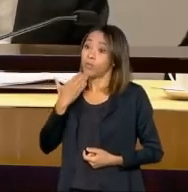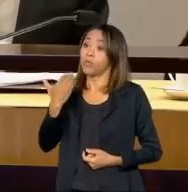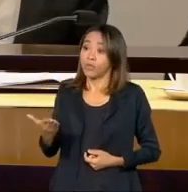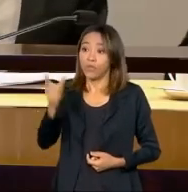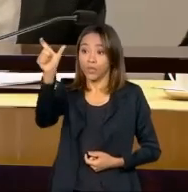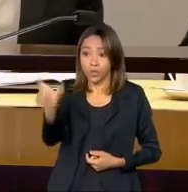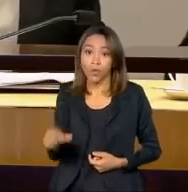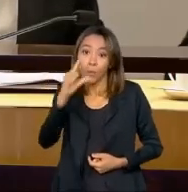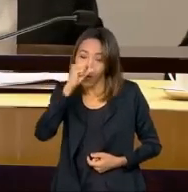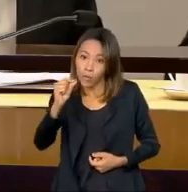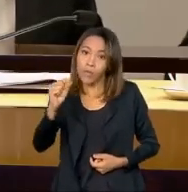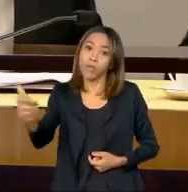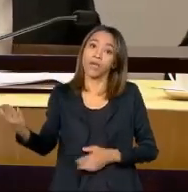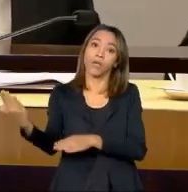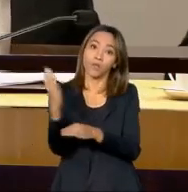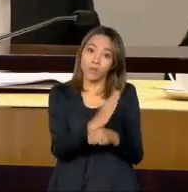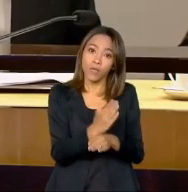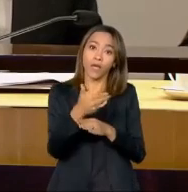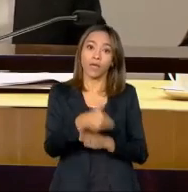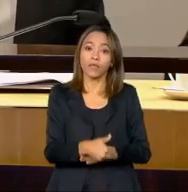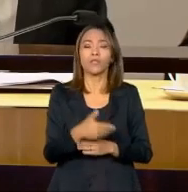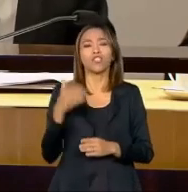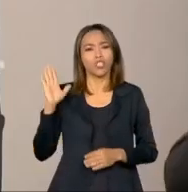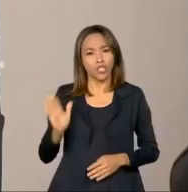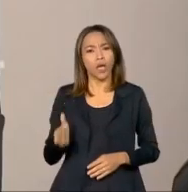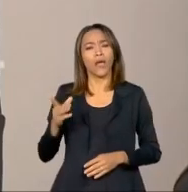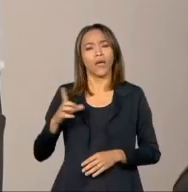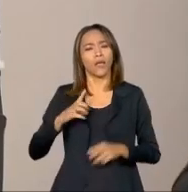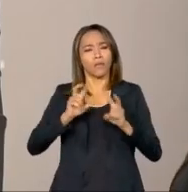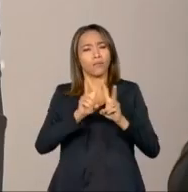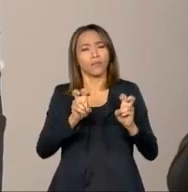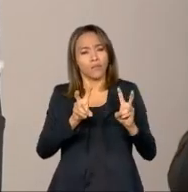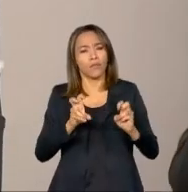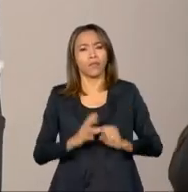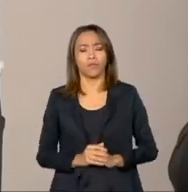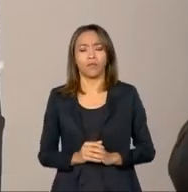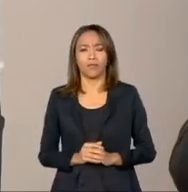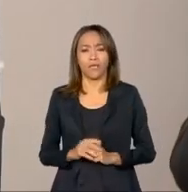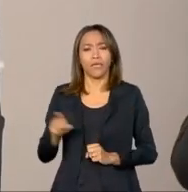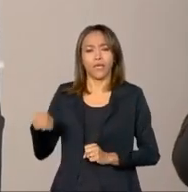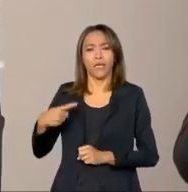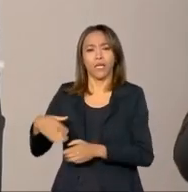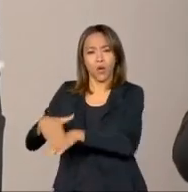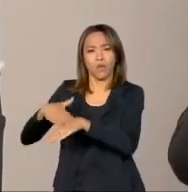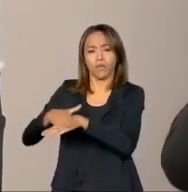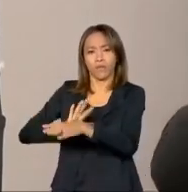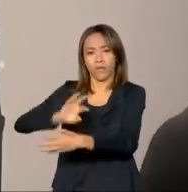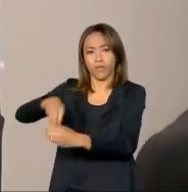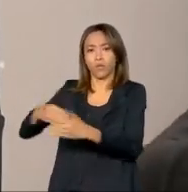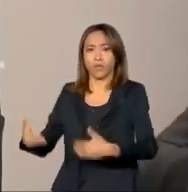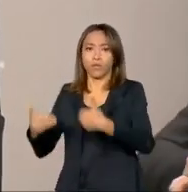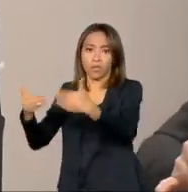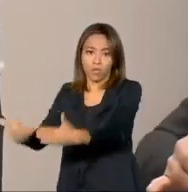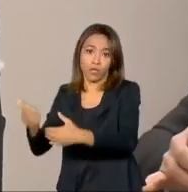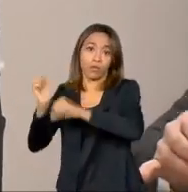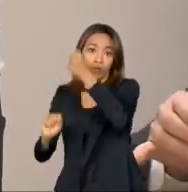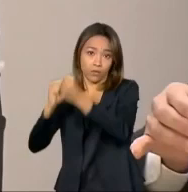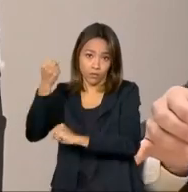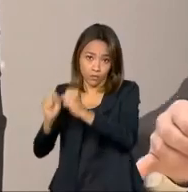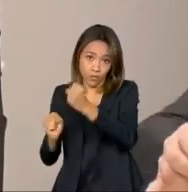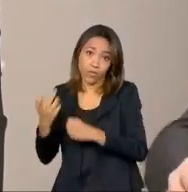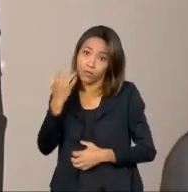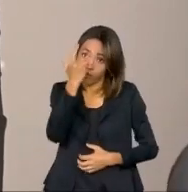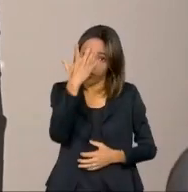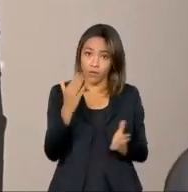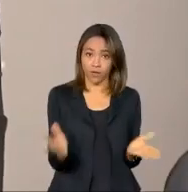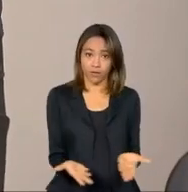que já era um assunto que ele tratava lá dentro do Ministério da Indústria e Comércio, e ficou mais fácil.